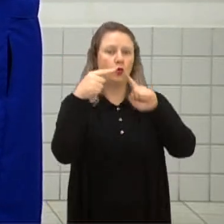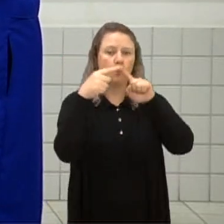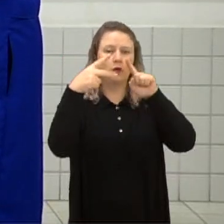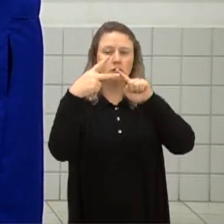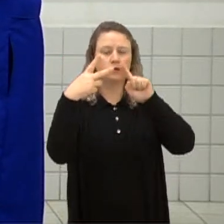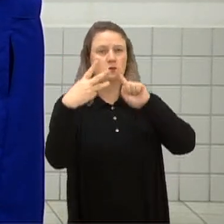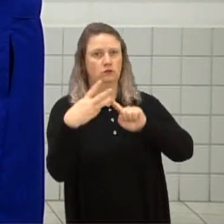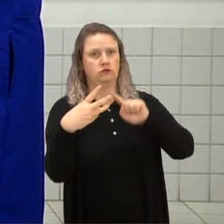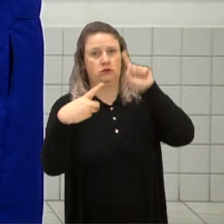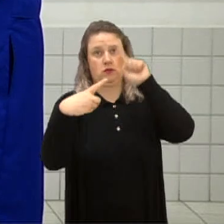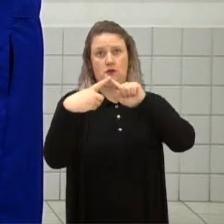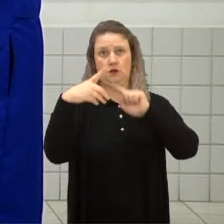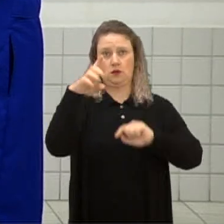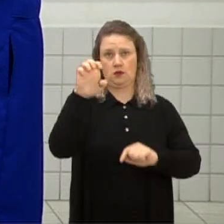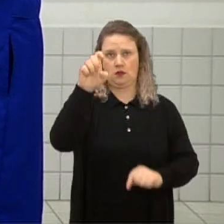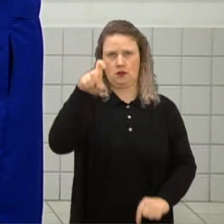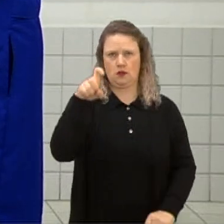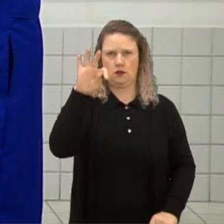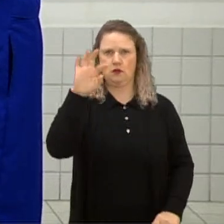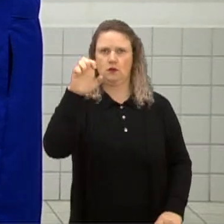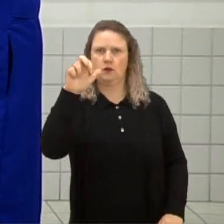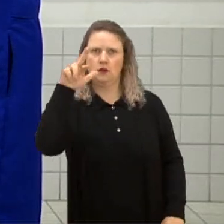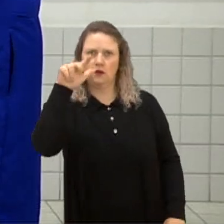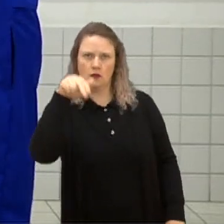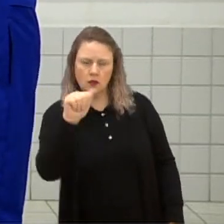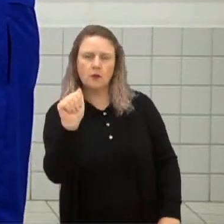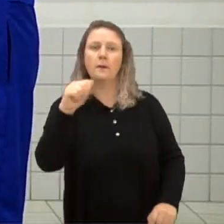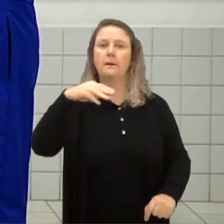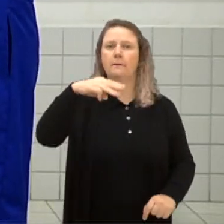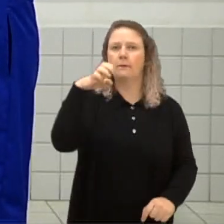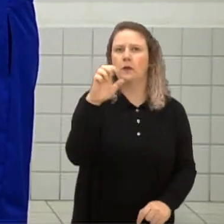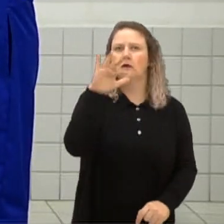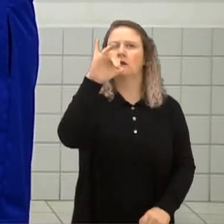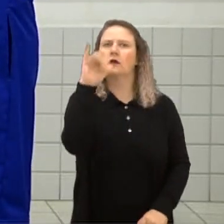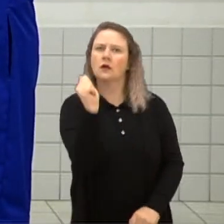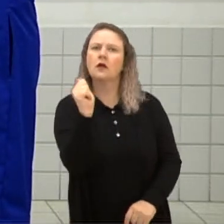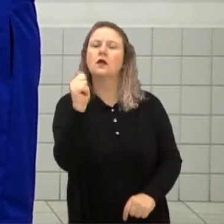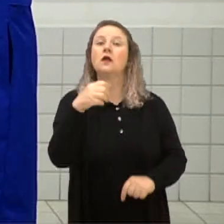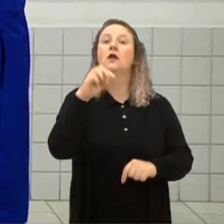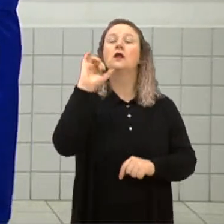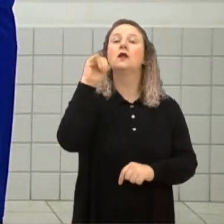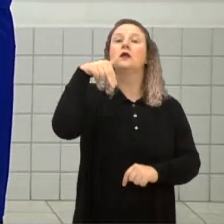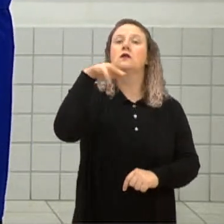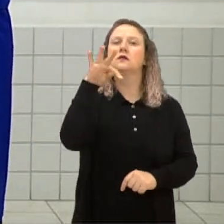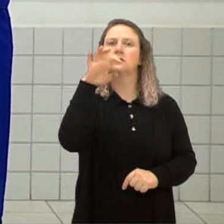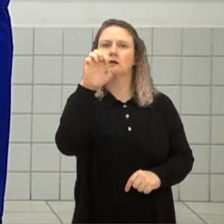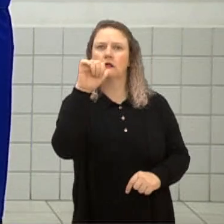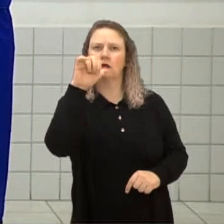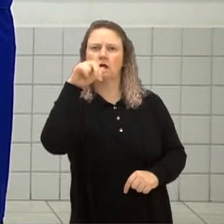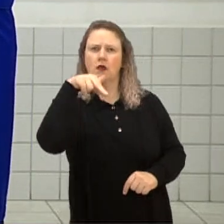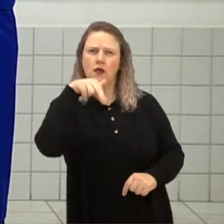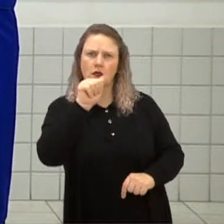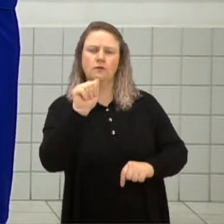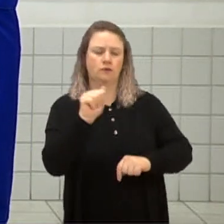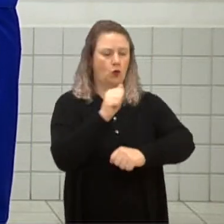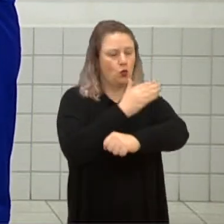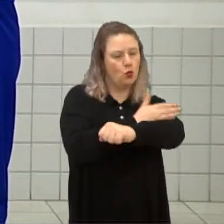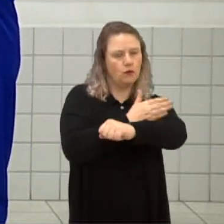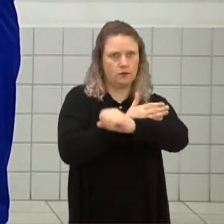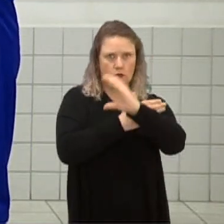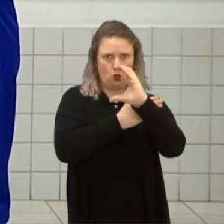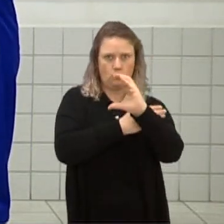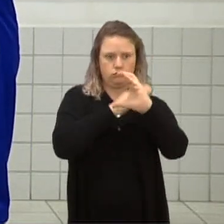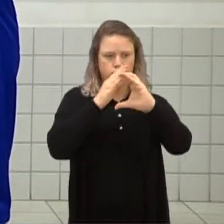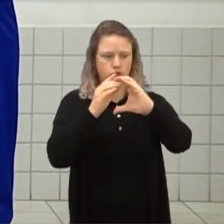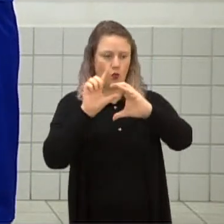Fran. Externa, média e interna. Então, a orelha não é só isso que a gente está vendo aqui? Não, essa é a parte que você coloca o brinco, que está muito